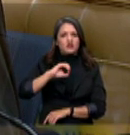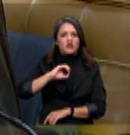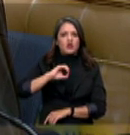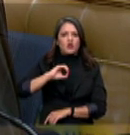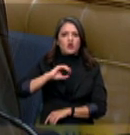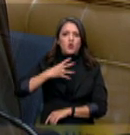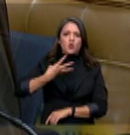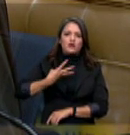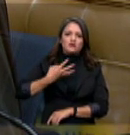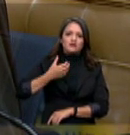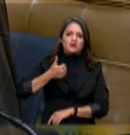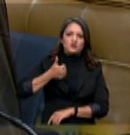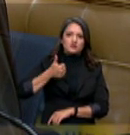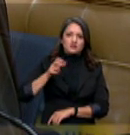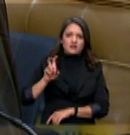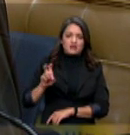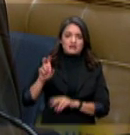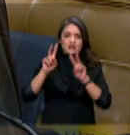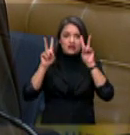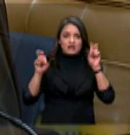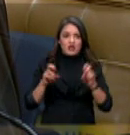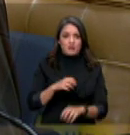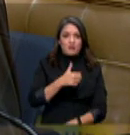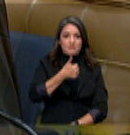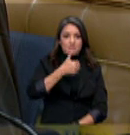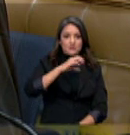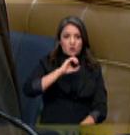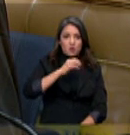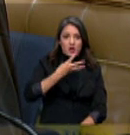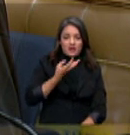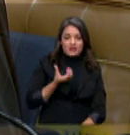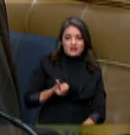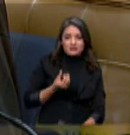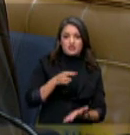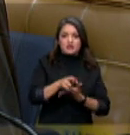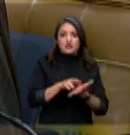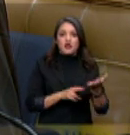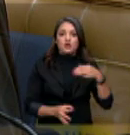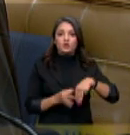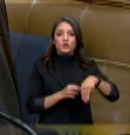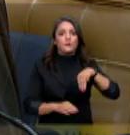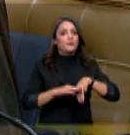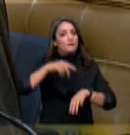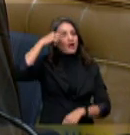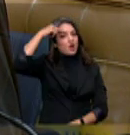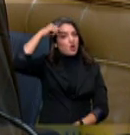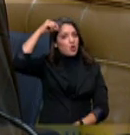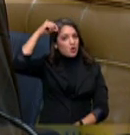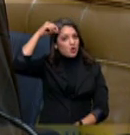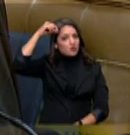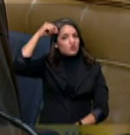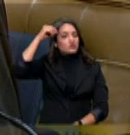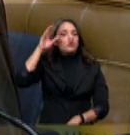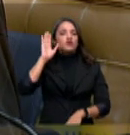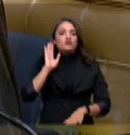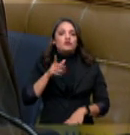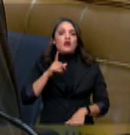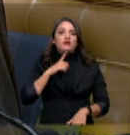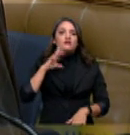590-415, tema 1046, de relatoria do ilustre ministro Roberto Barroso, em que se